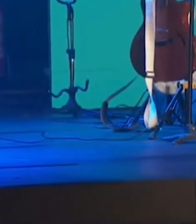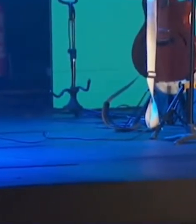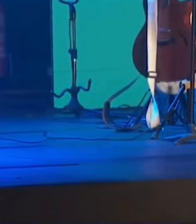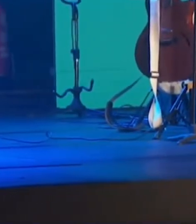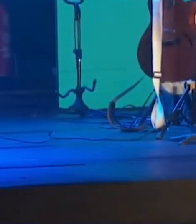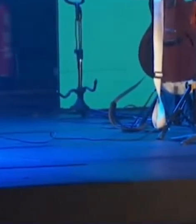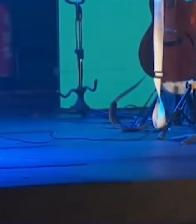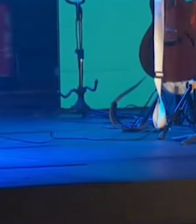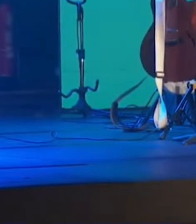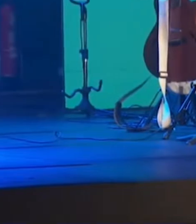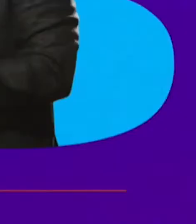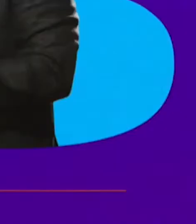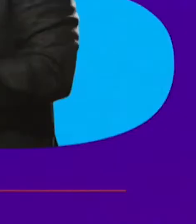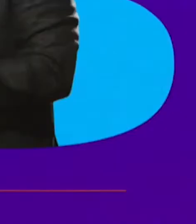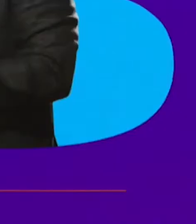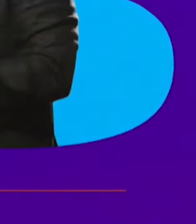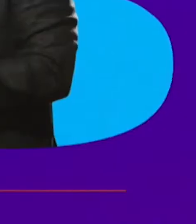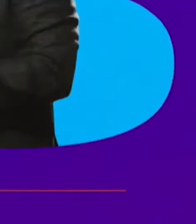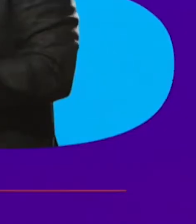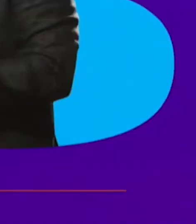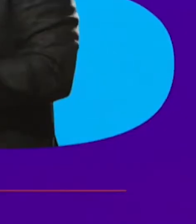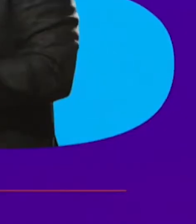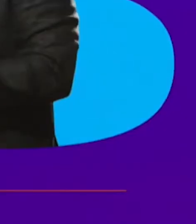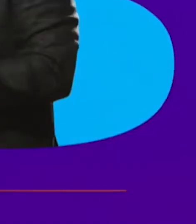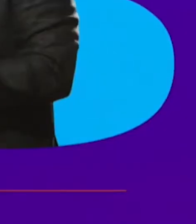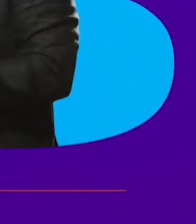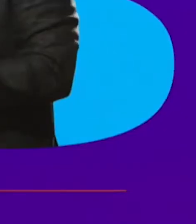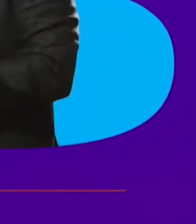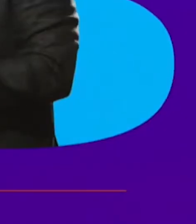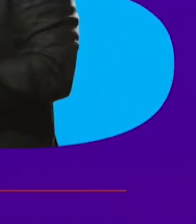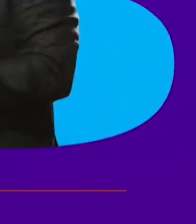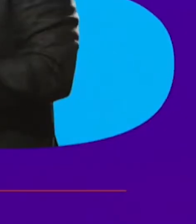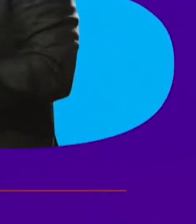vidas. E hoje, O Big